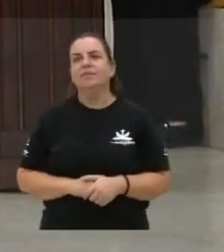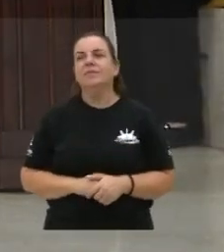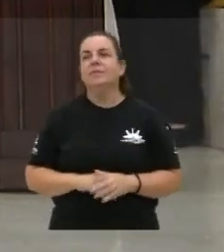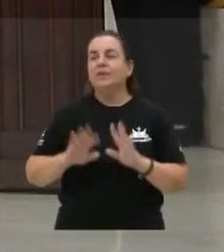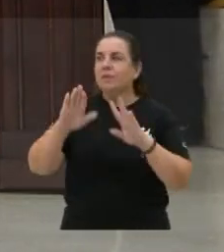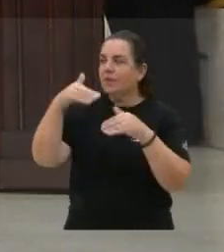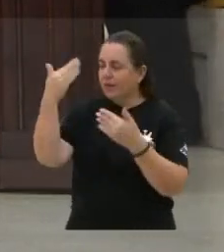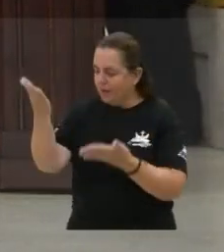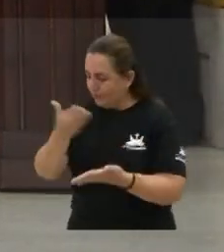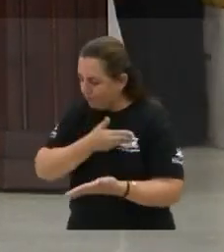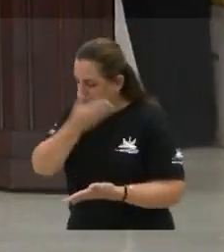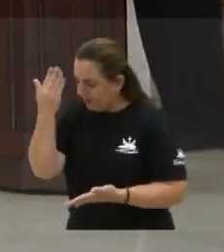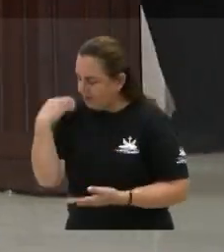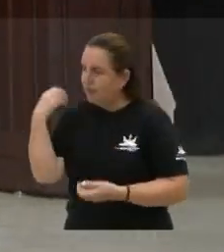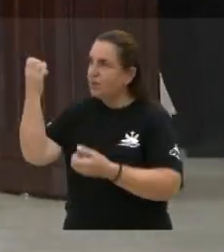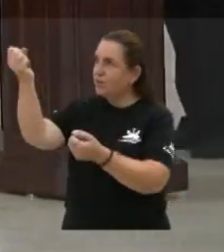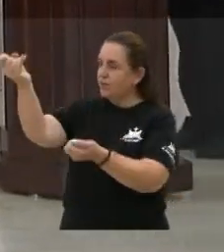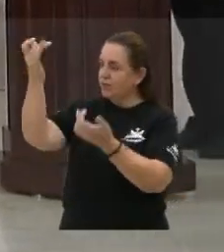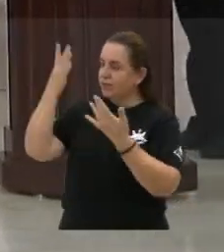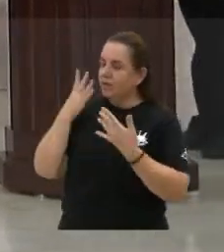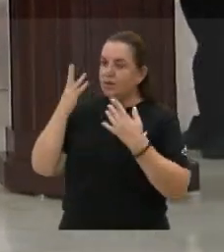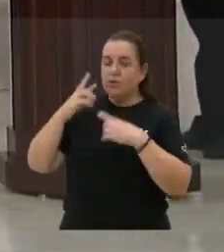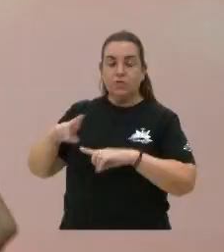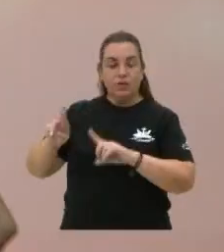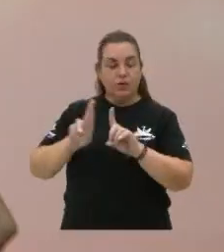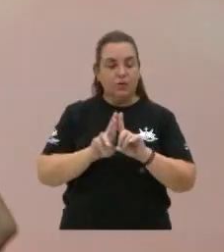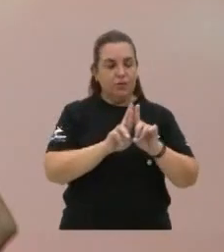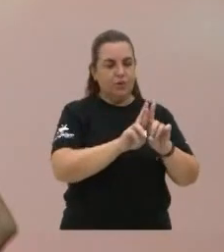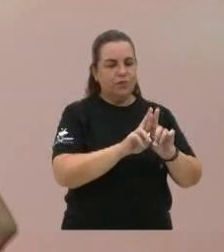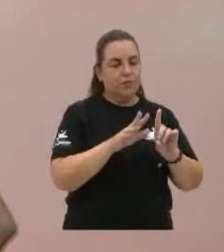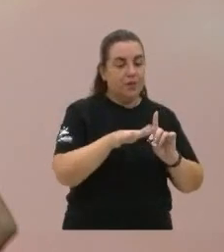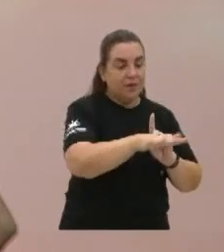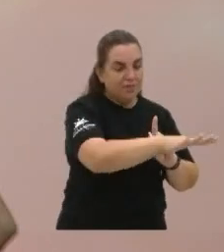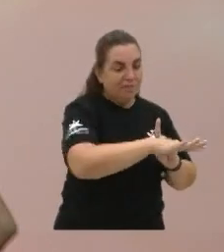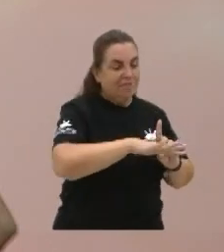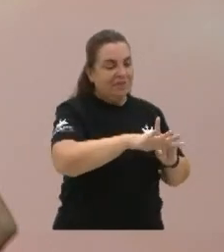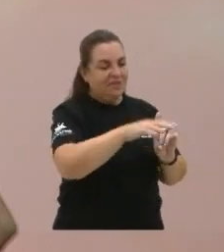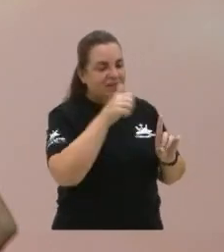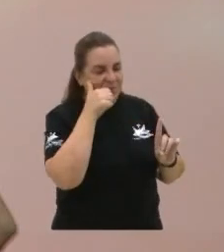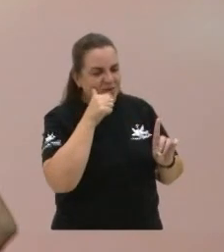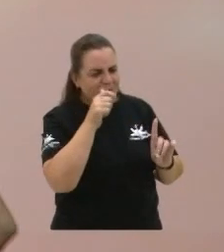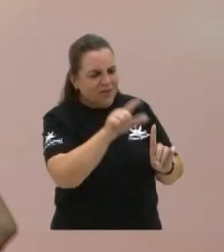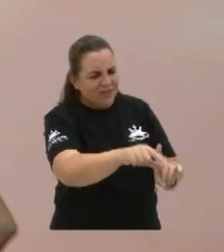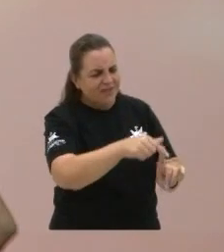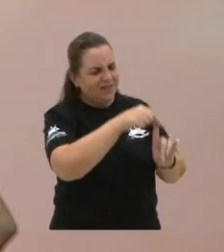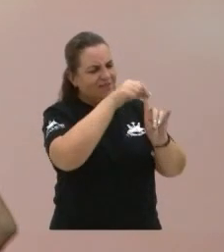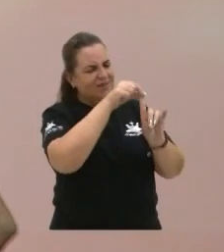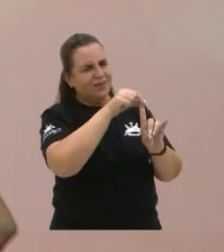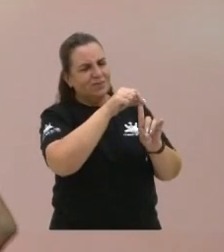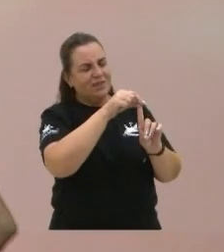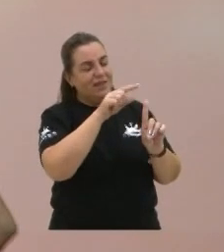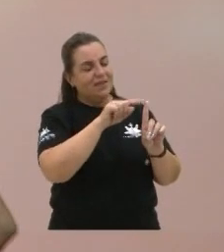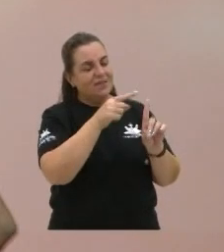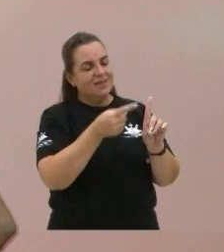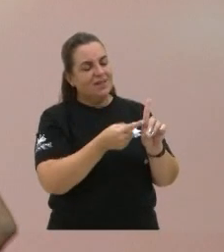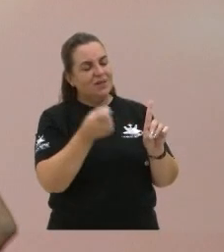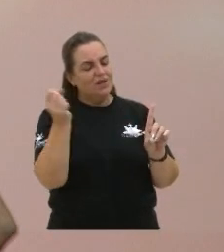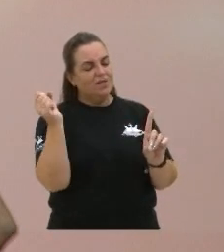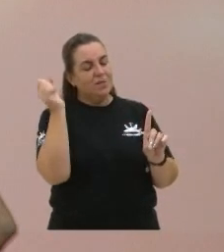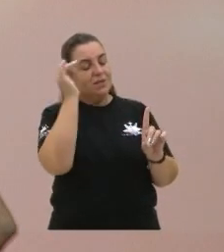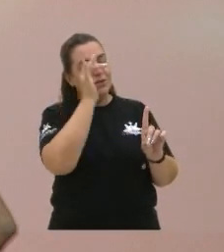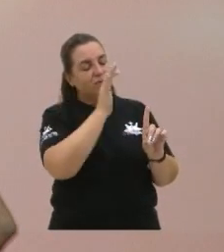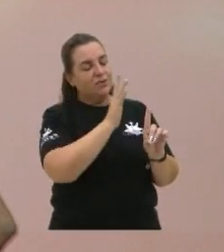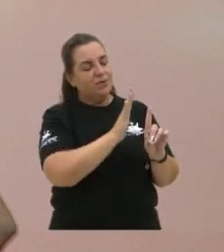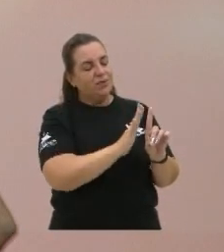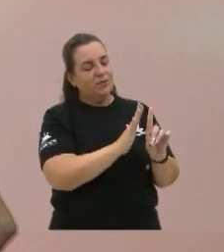Ave Maria, cheia de graça, o Senhor é convosco. Bendita sois vós entre as mulheres,